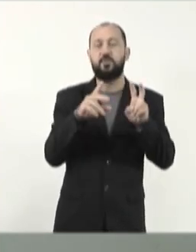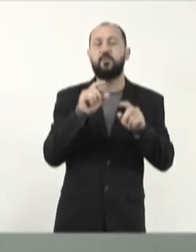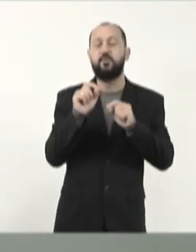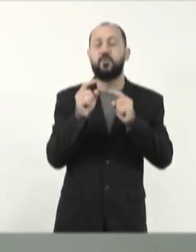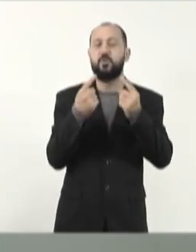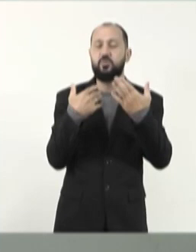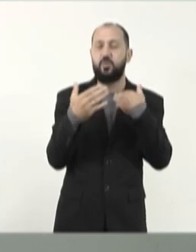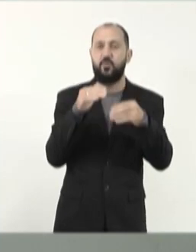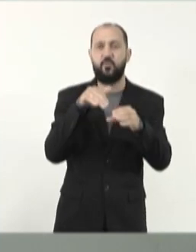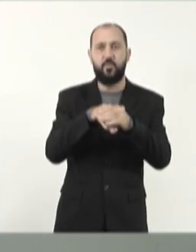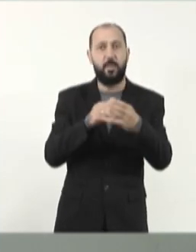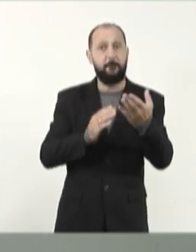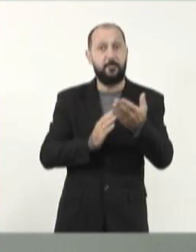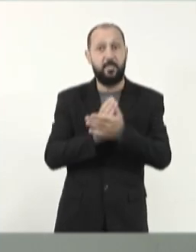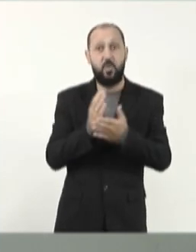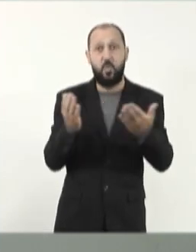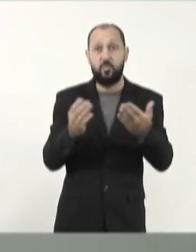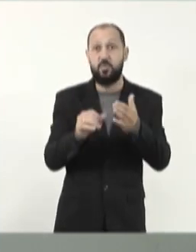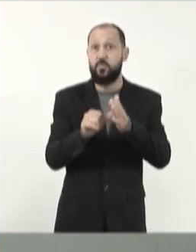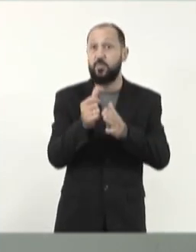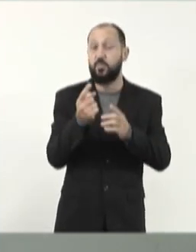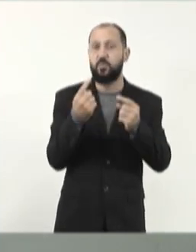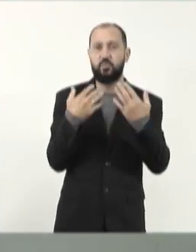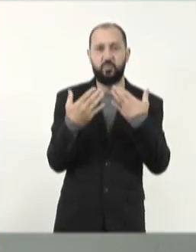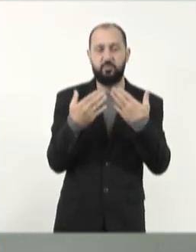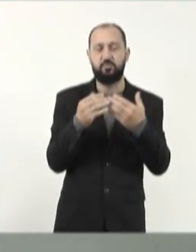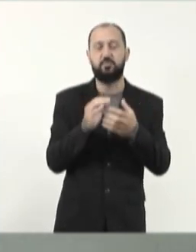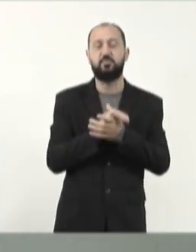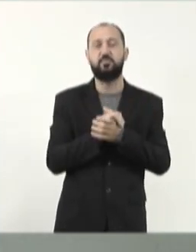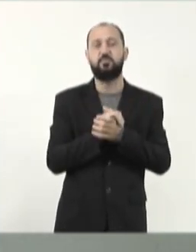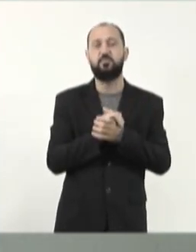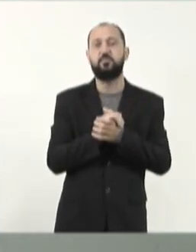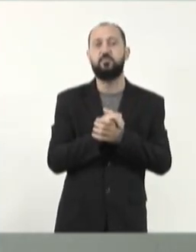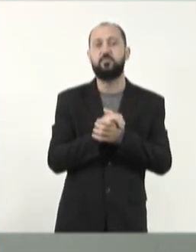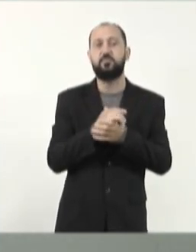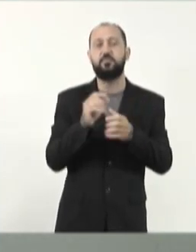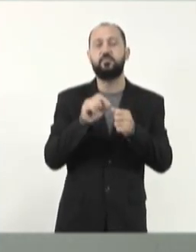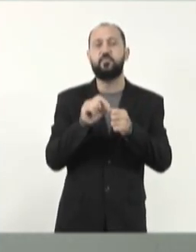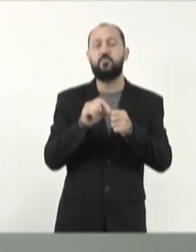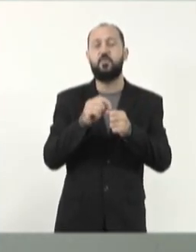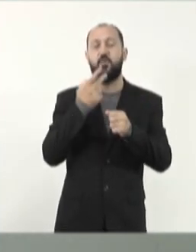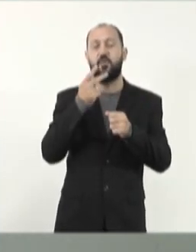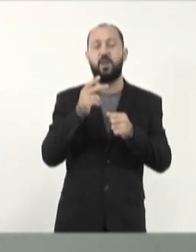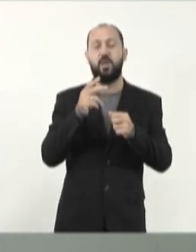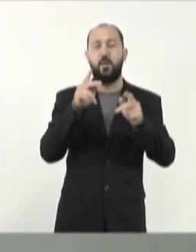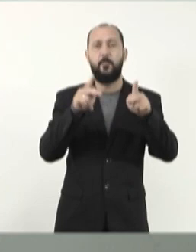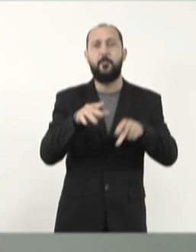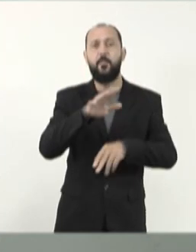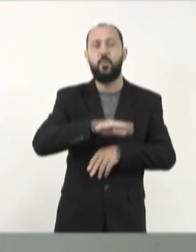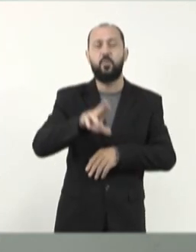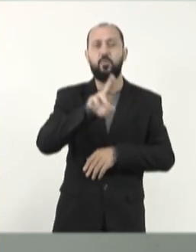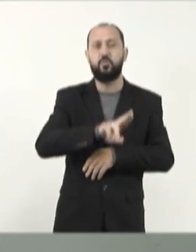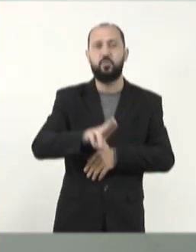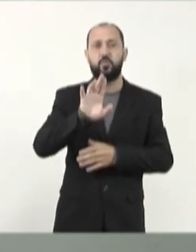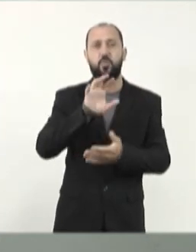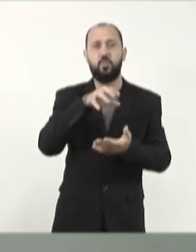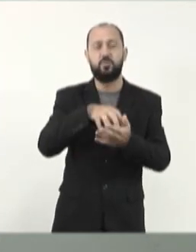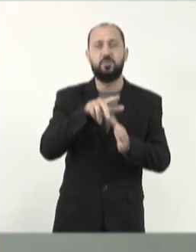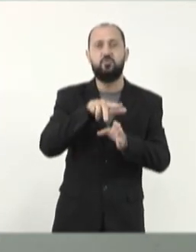foi discutida, votada e aprovada em primeira discussão e que declara de utilidade pública o Centro